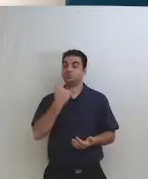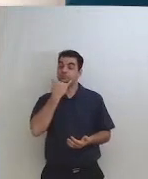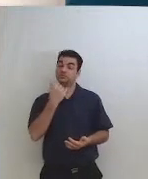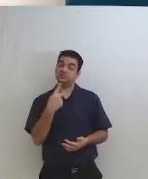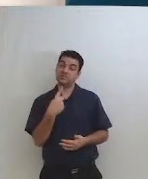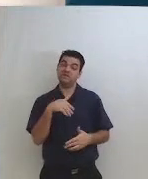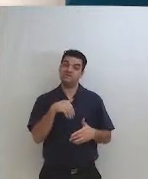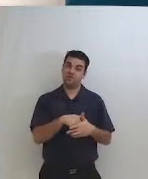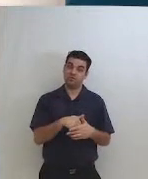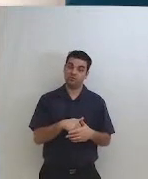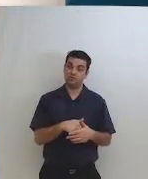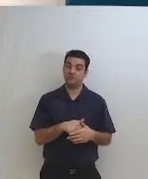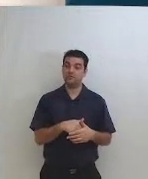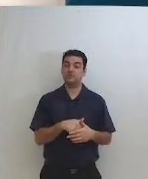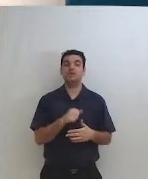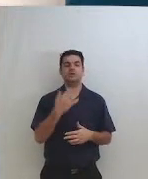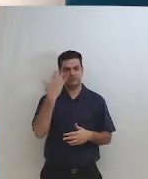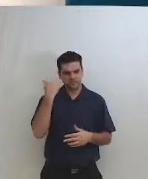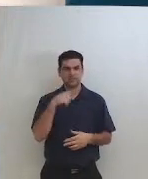sempre analisa